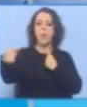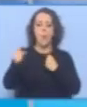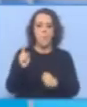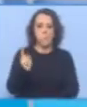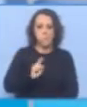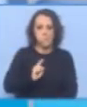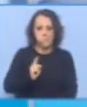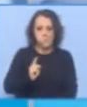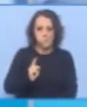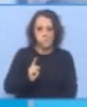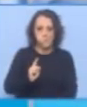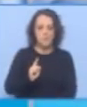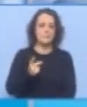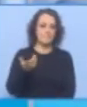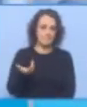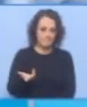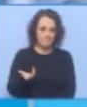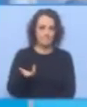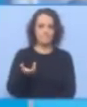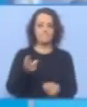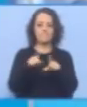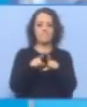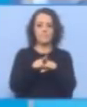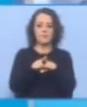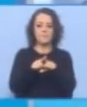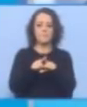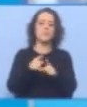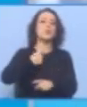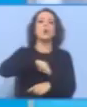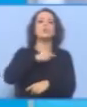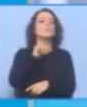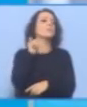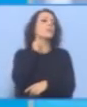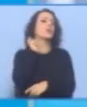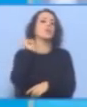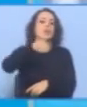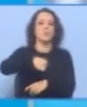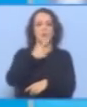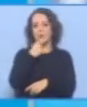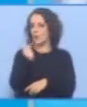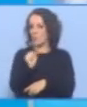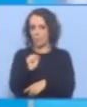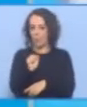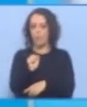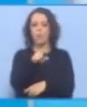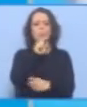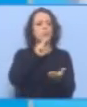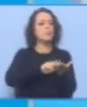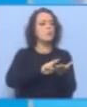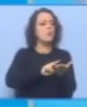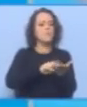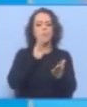às vezes, digamos, encarar, não podemos ignorar também os motivos que podem estar na